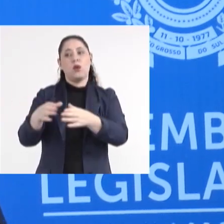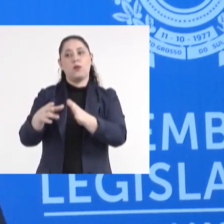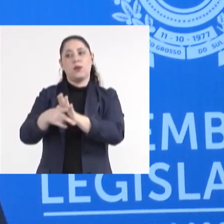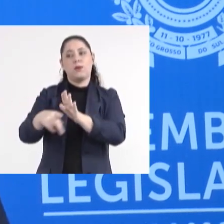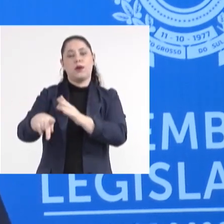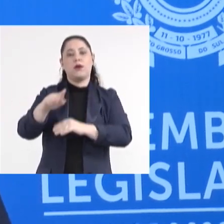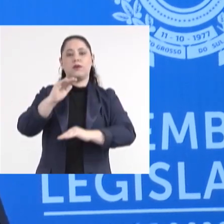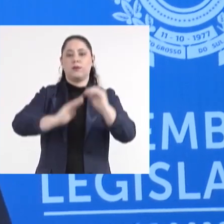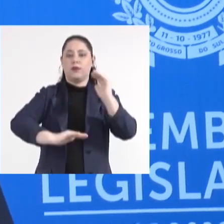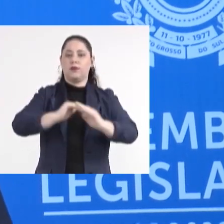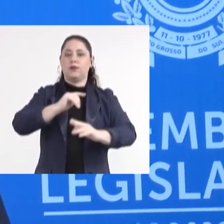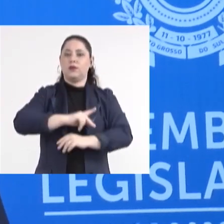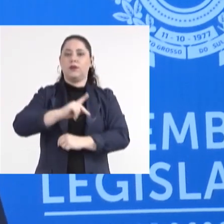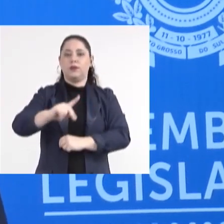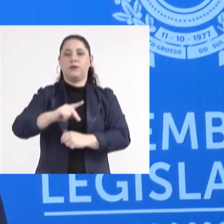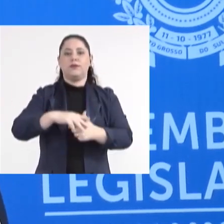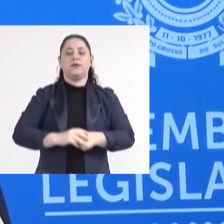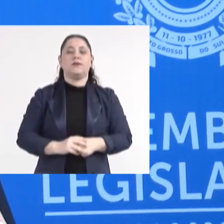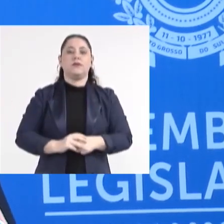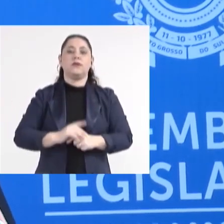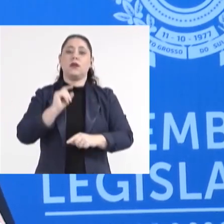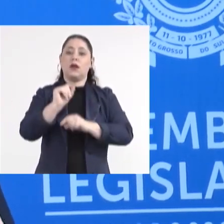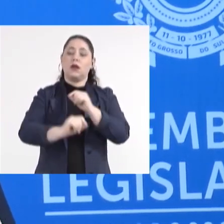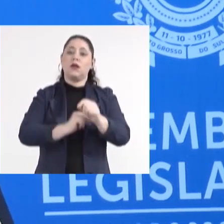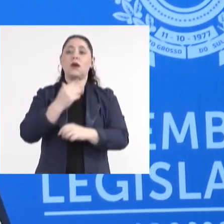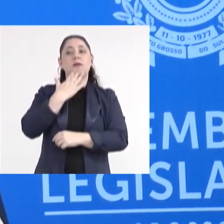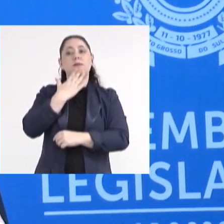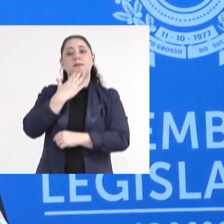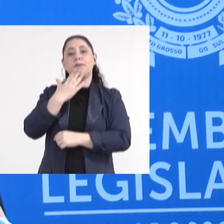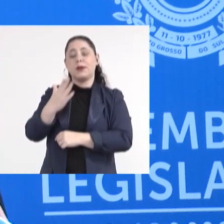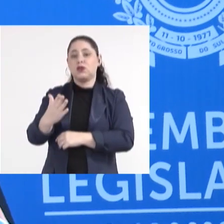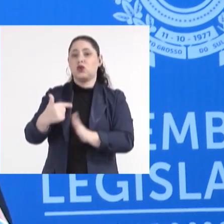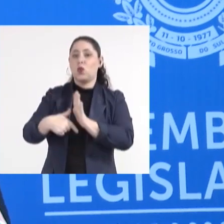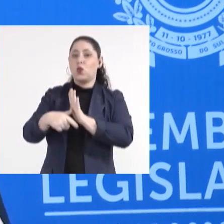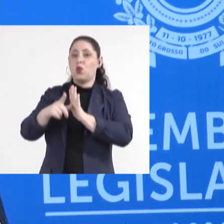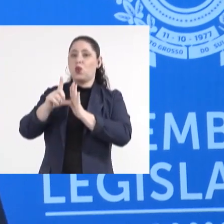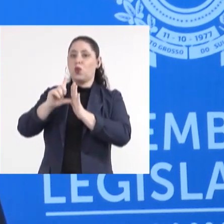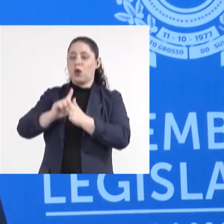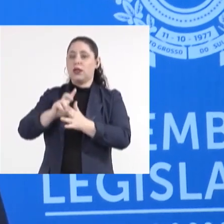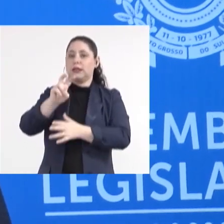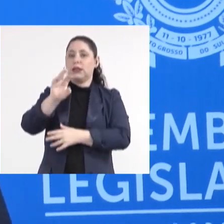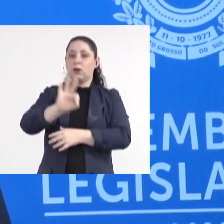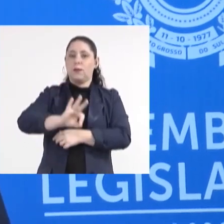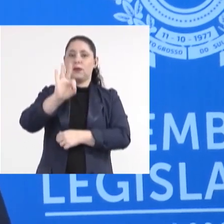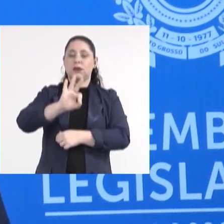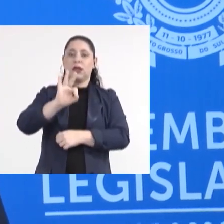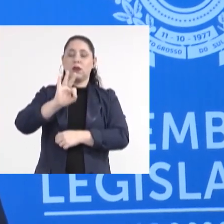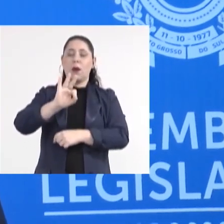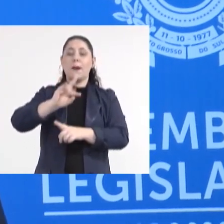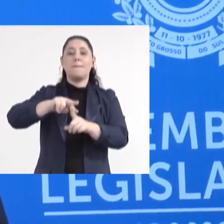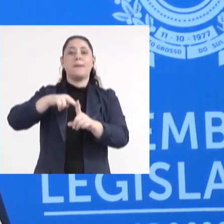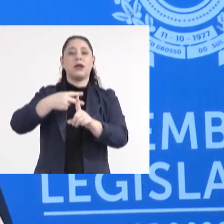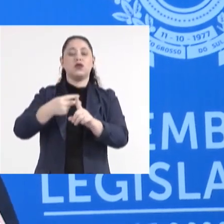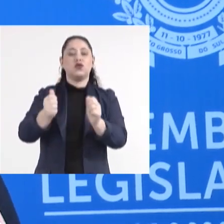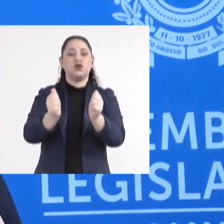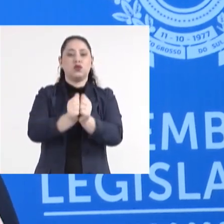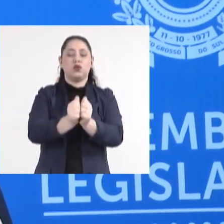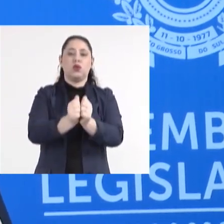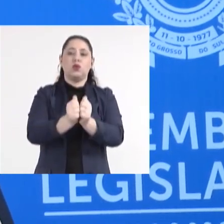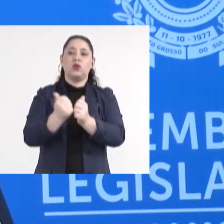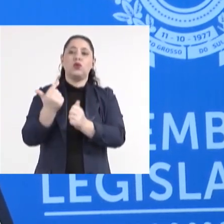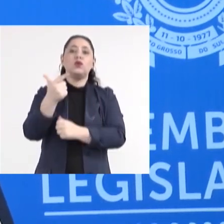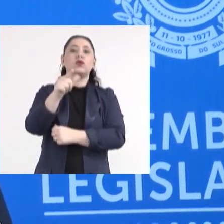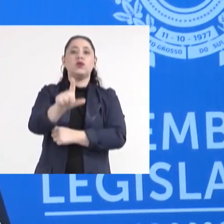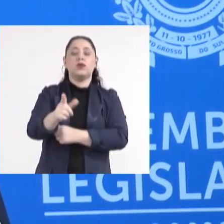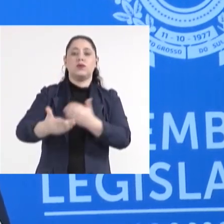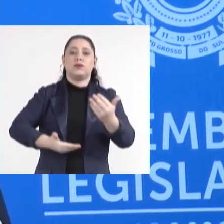a categoria dos professores que estavam reivindicando a antecipação de 5% junto com todos